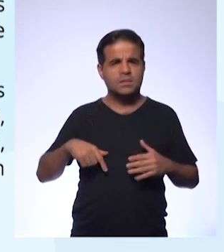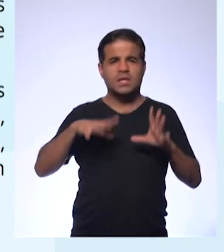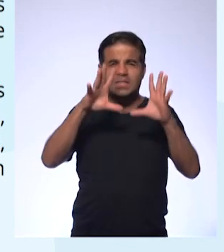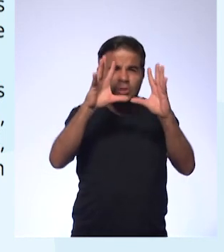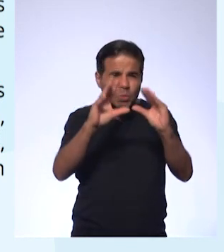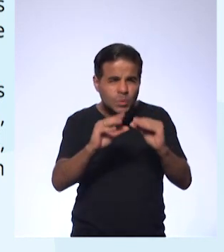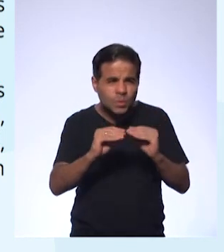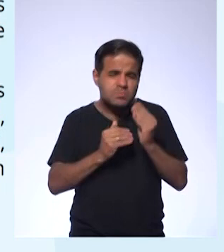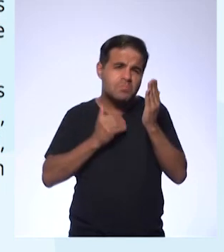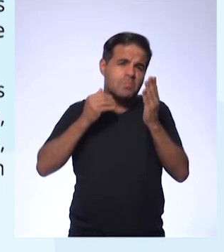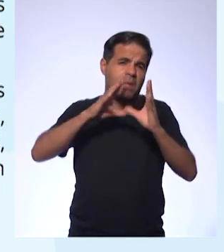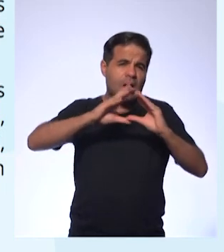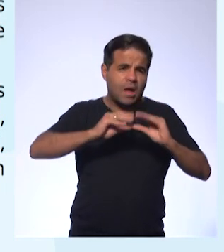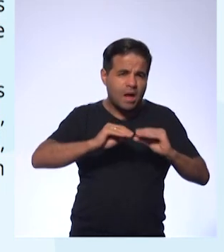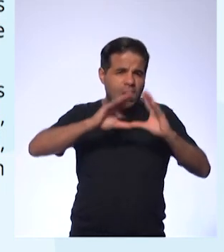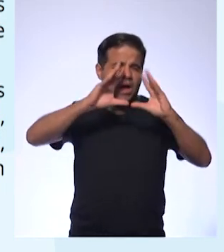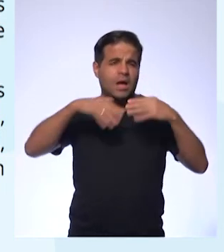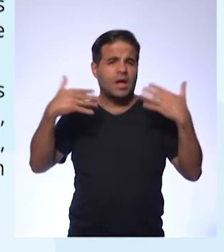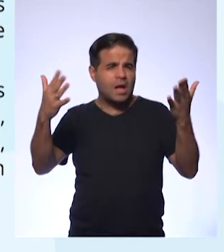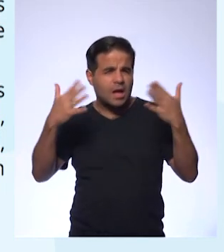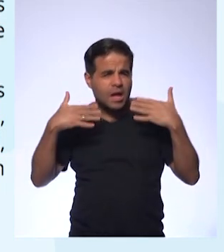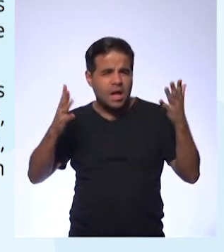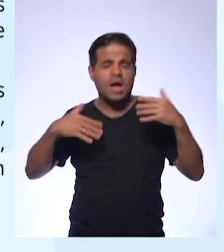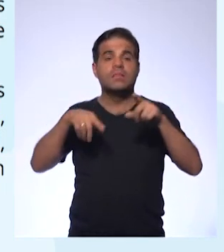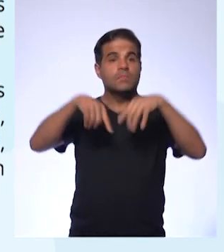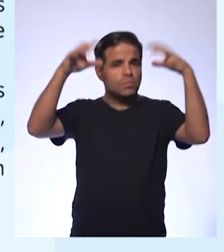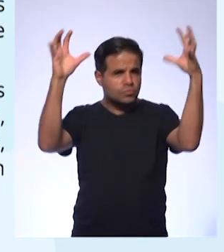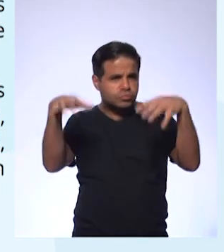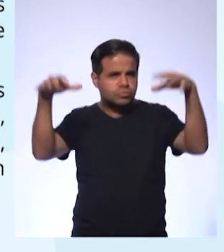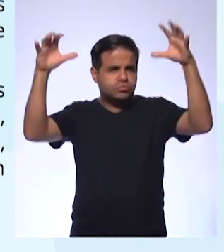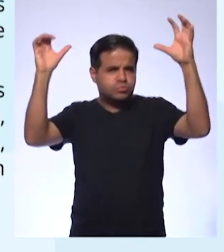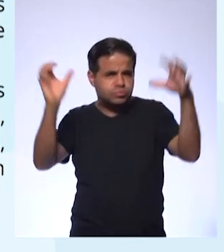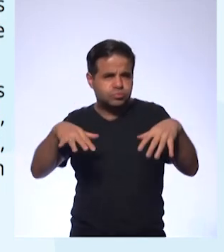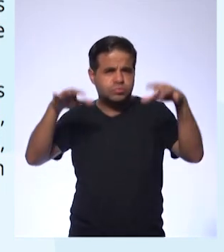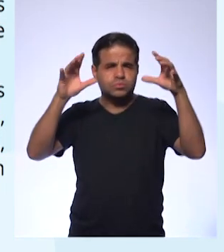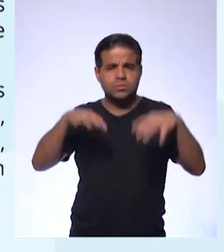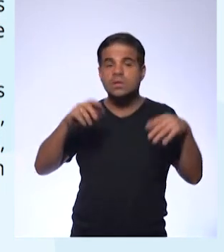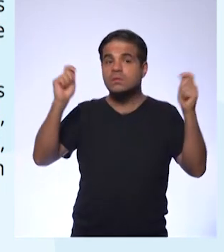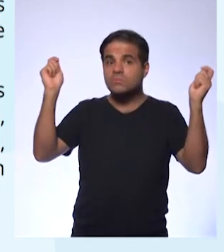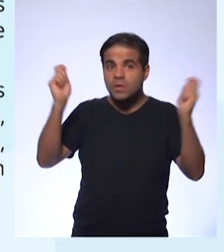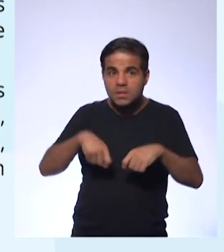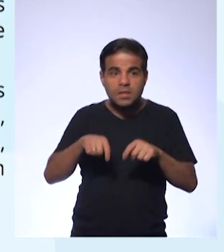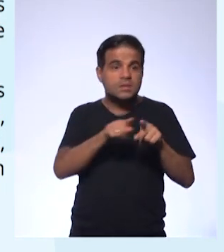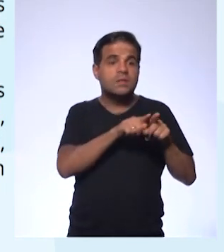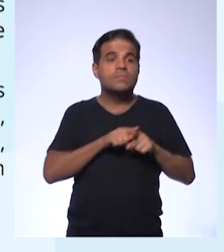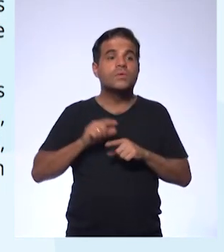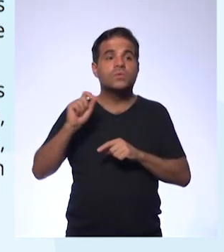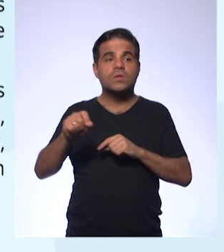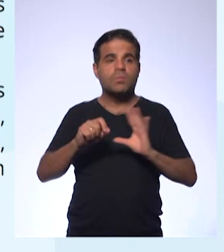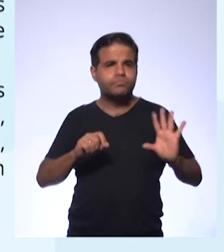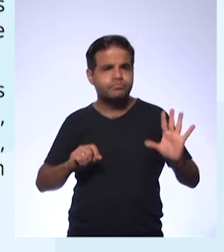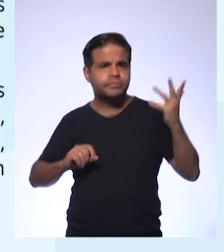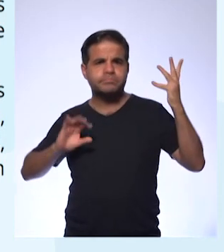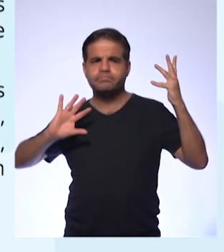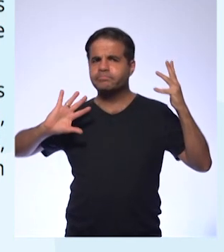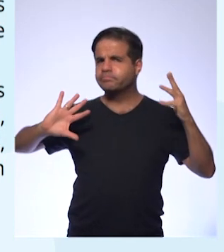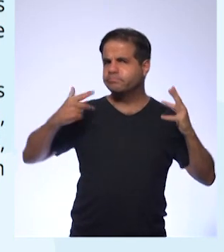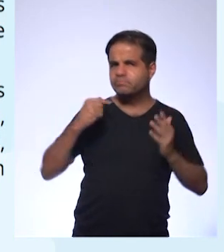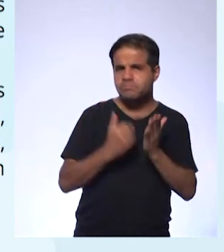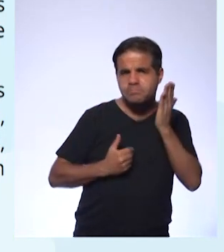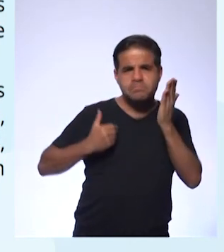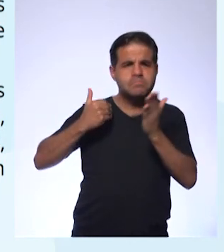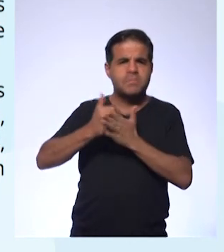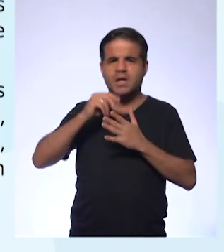noites quentes, maior frequência de tempestades, maior probabilidade de ocorrência de eventos mais